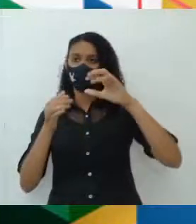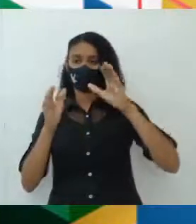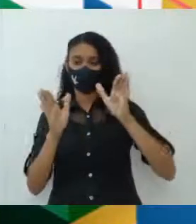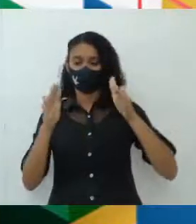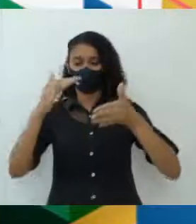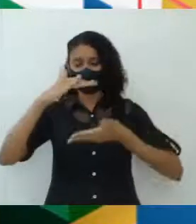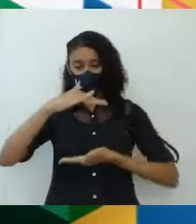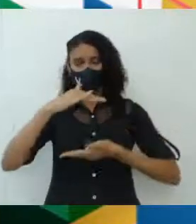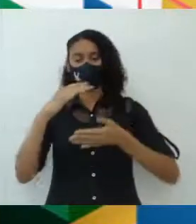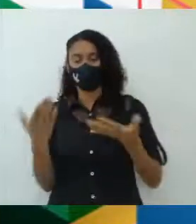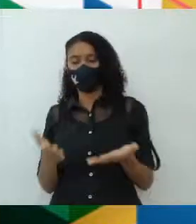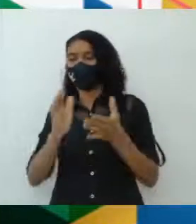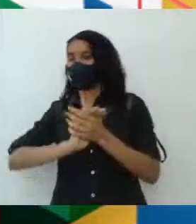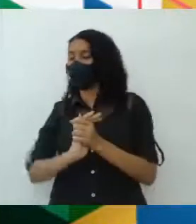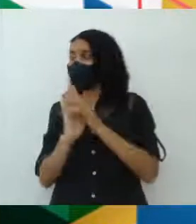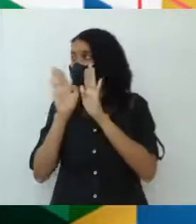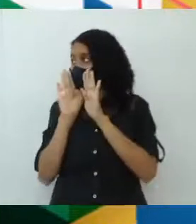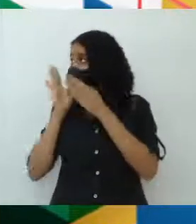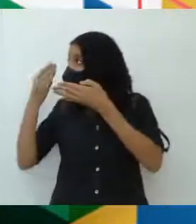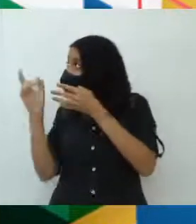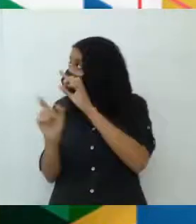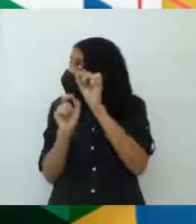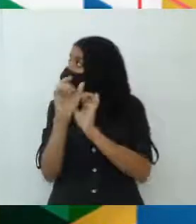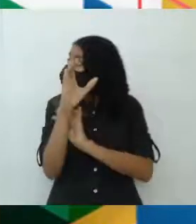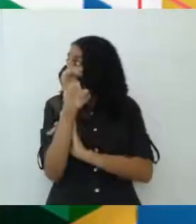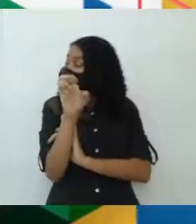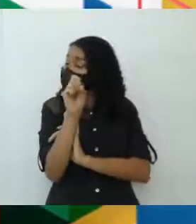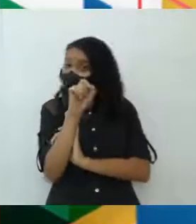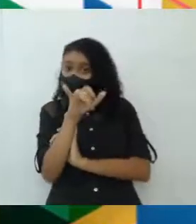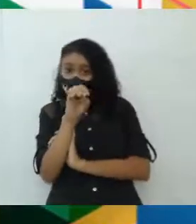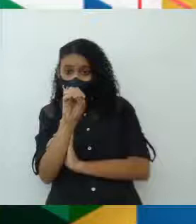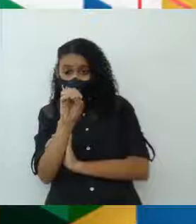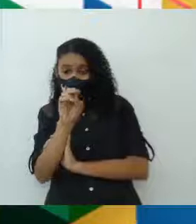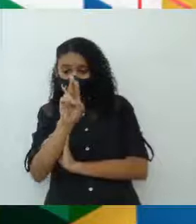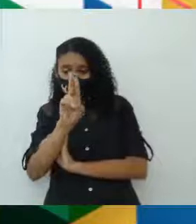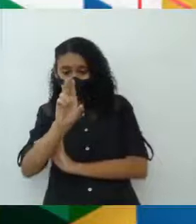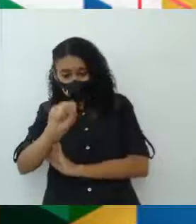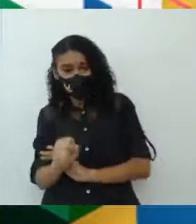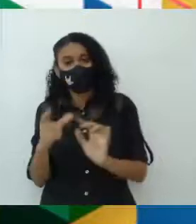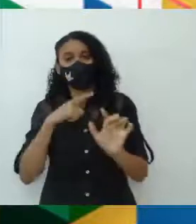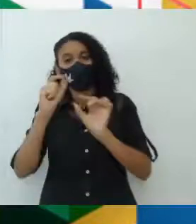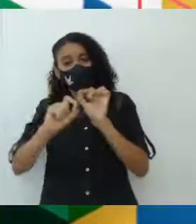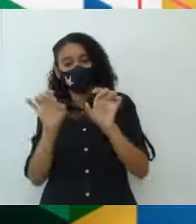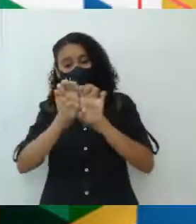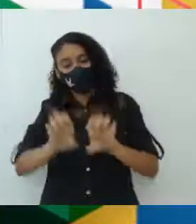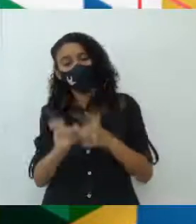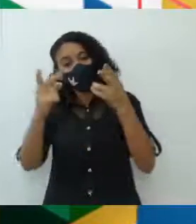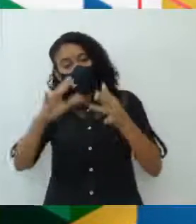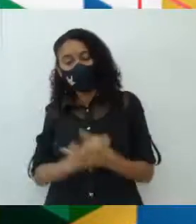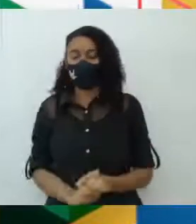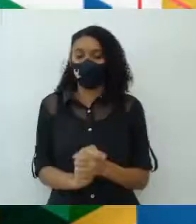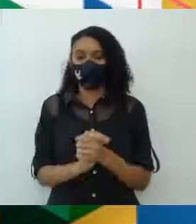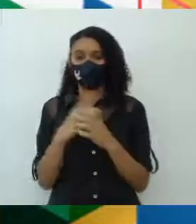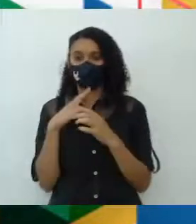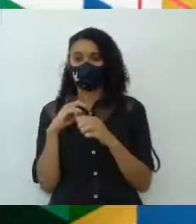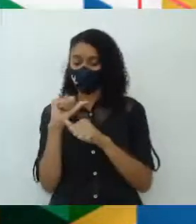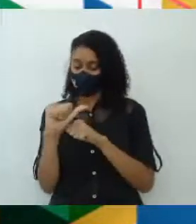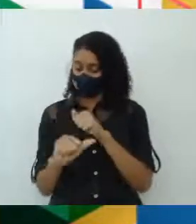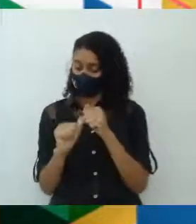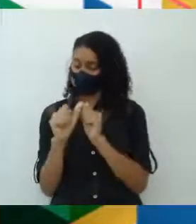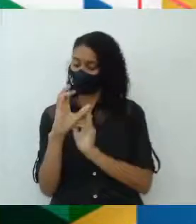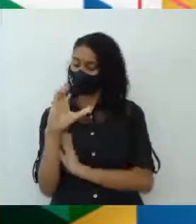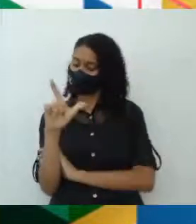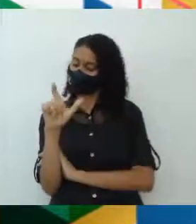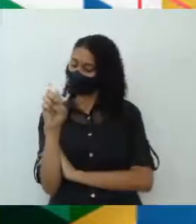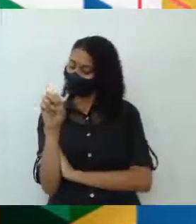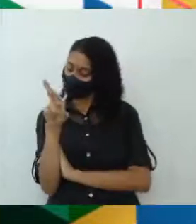Se eu olhar para os césios, eu vou ter a mesma estrutura. Cada césio desse vai estar rodeado de átomos de